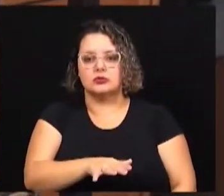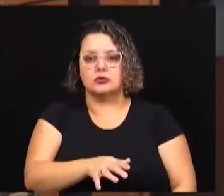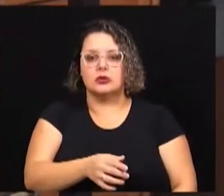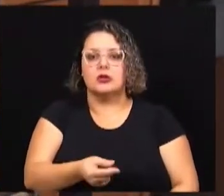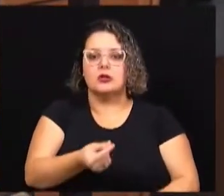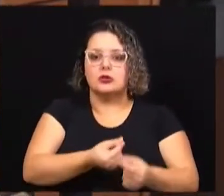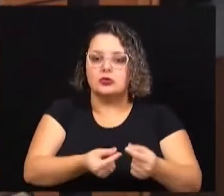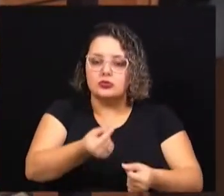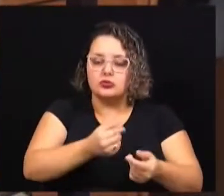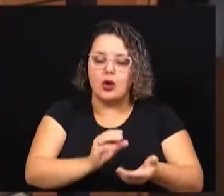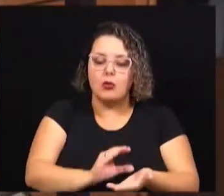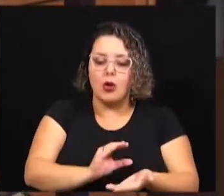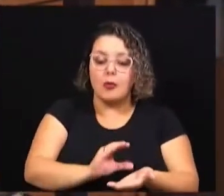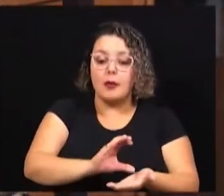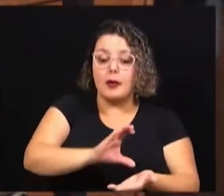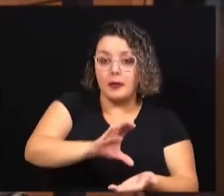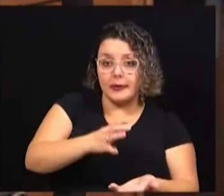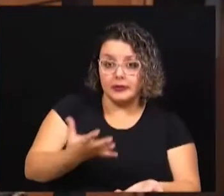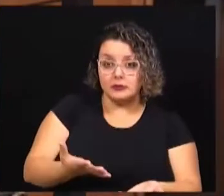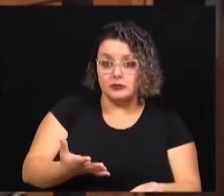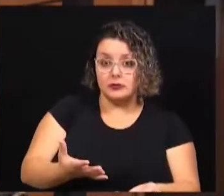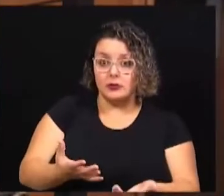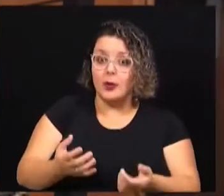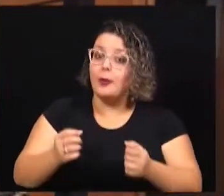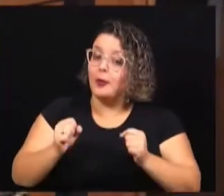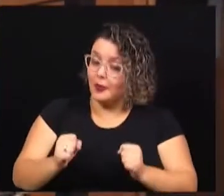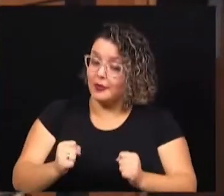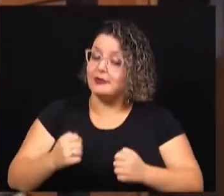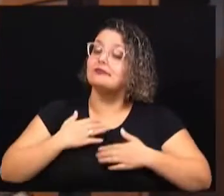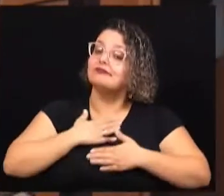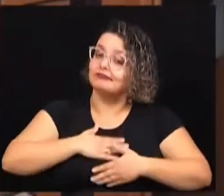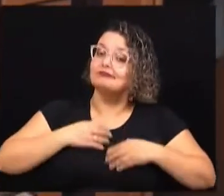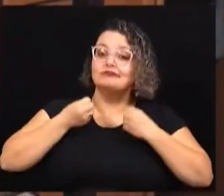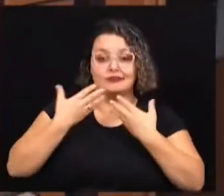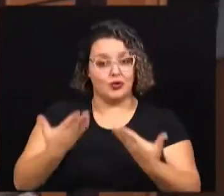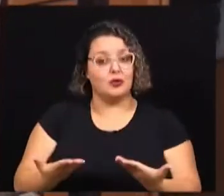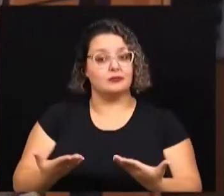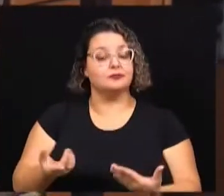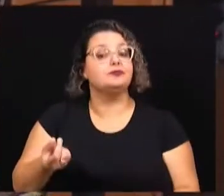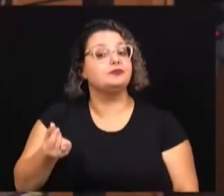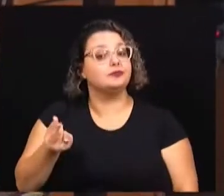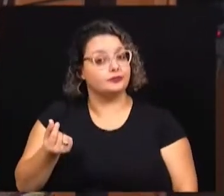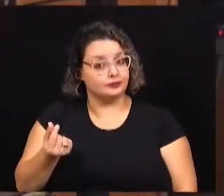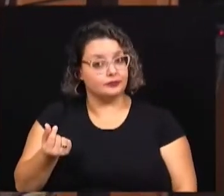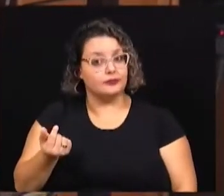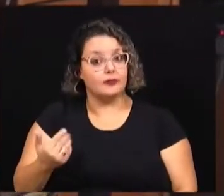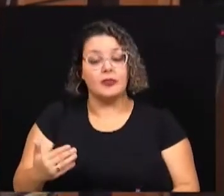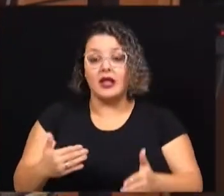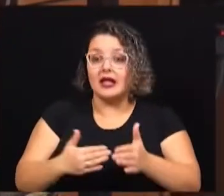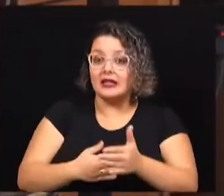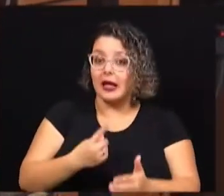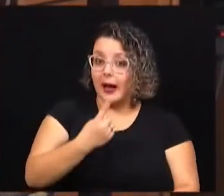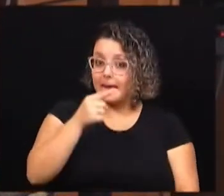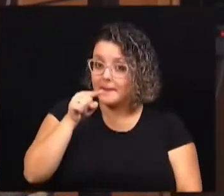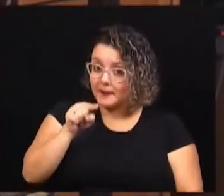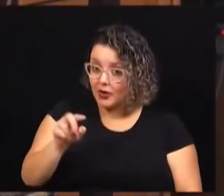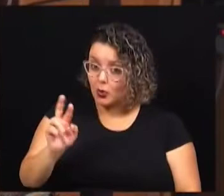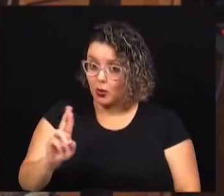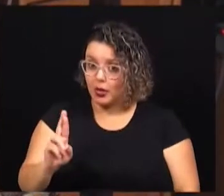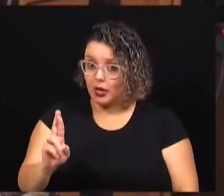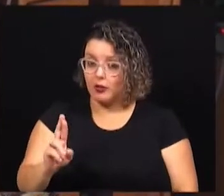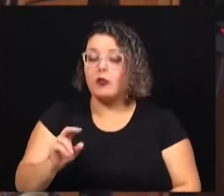e está rendendo. Então, você pode ter uma agradável surpresa. E quem tiver valor até